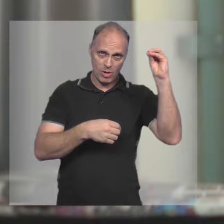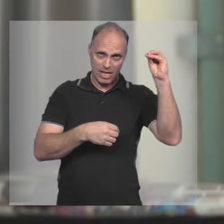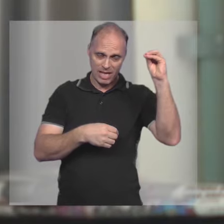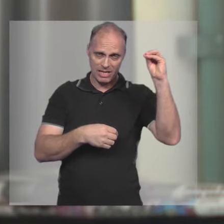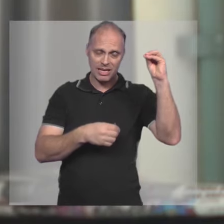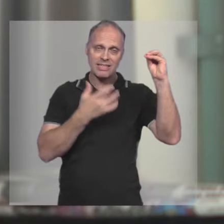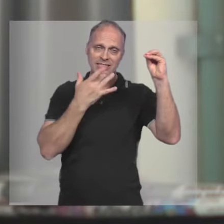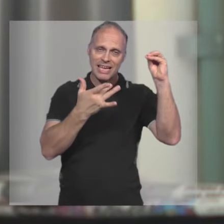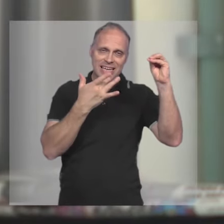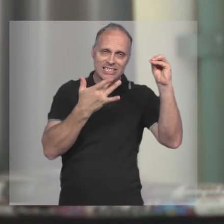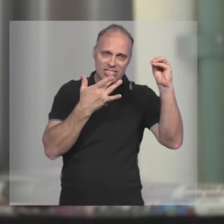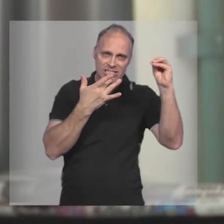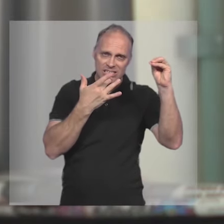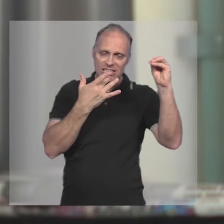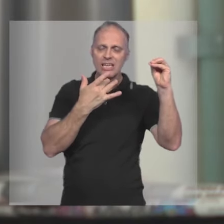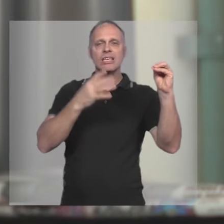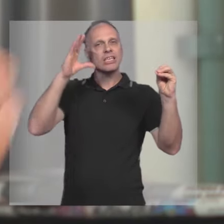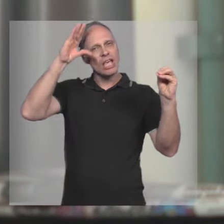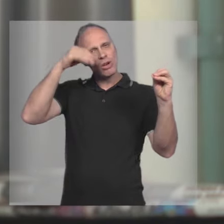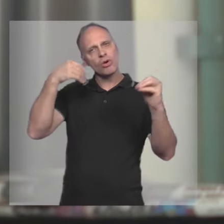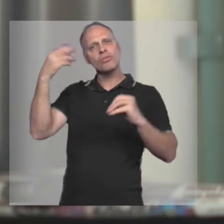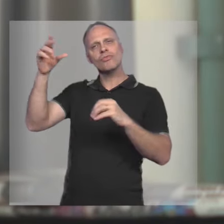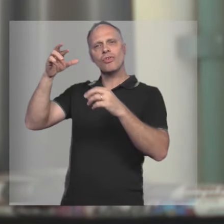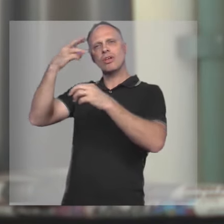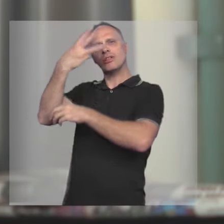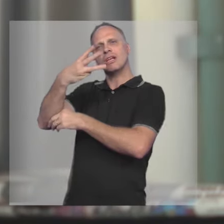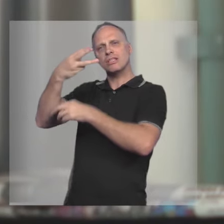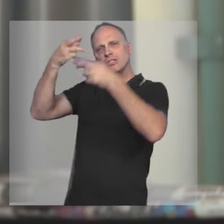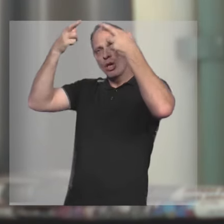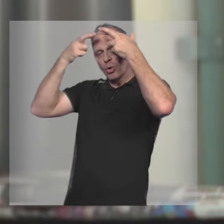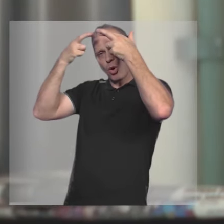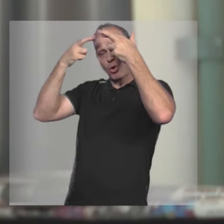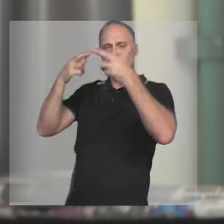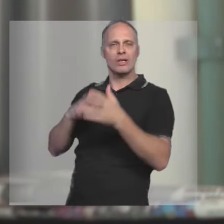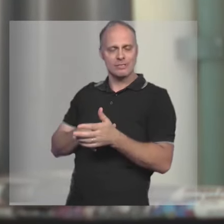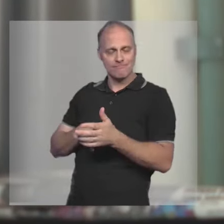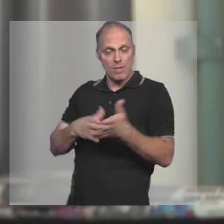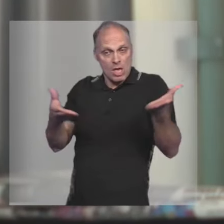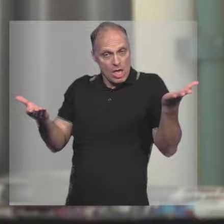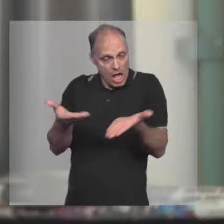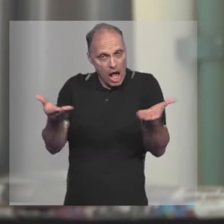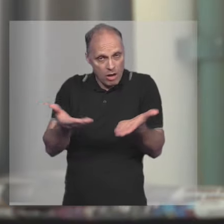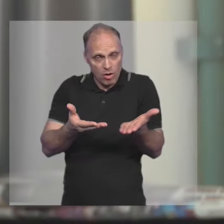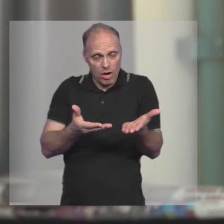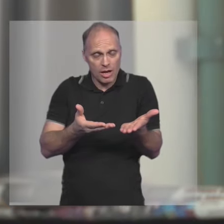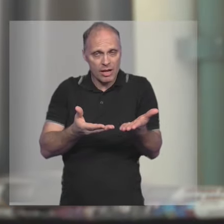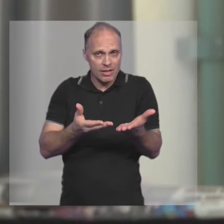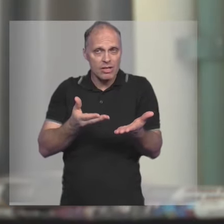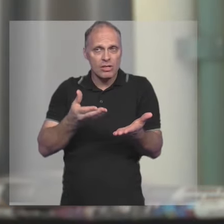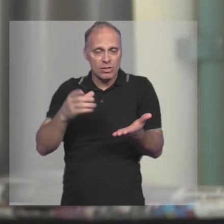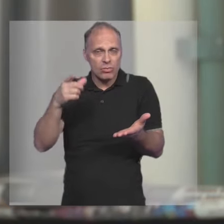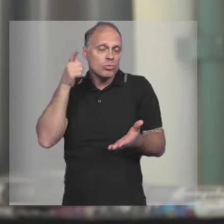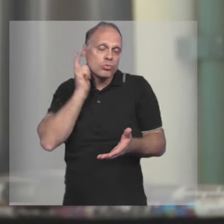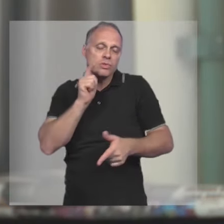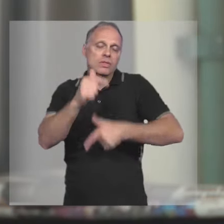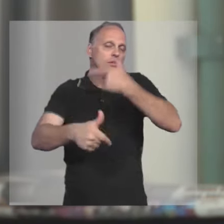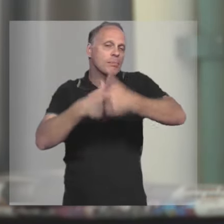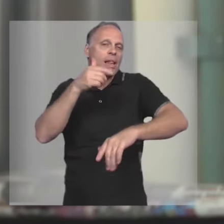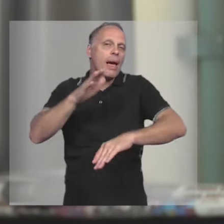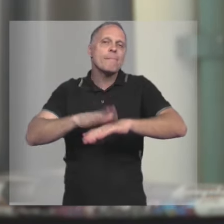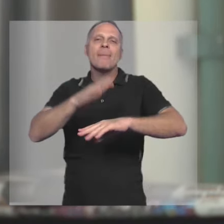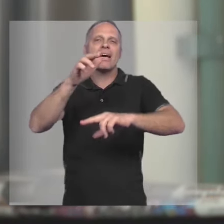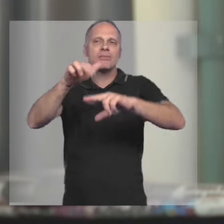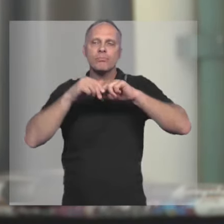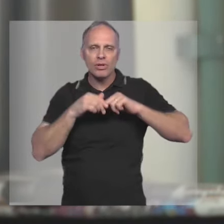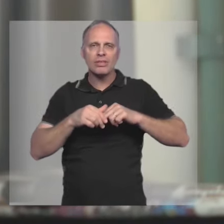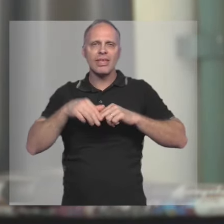Alegre à tarde, eu pinto ao vivo, e à noite em Três Coroas. E isso que agora eu tô conseguindo trabalhar mais pro Rio